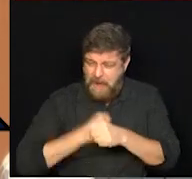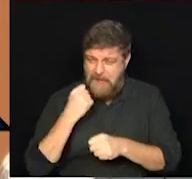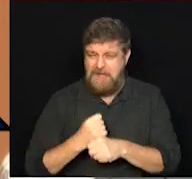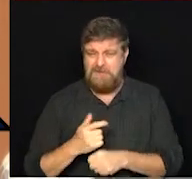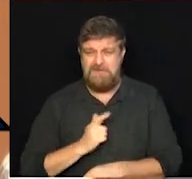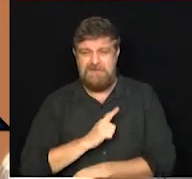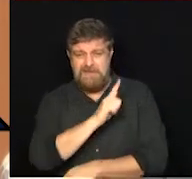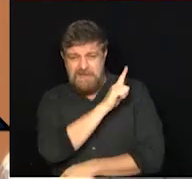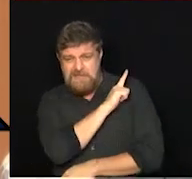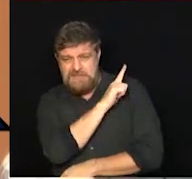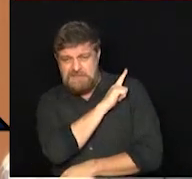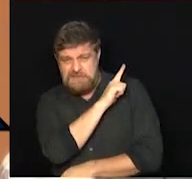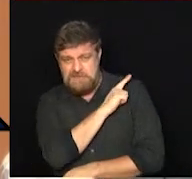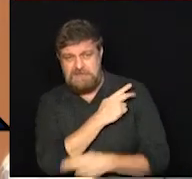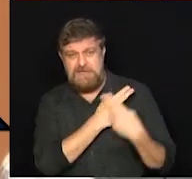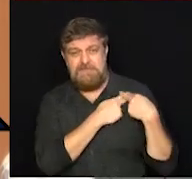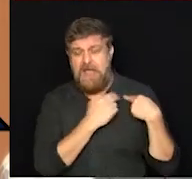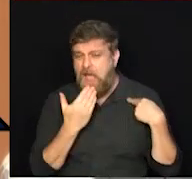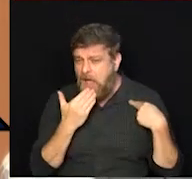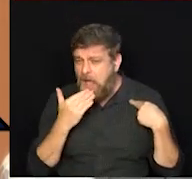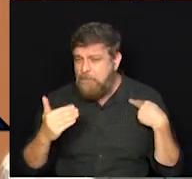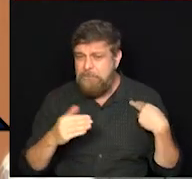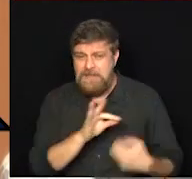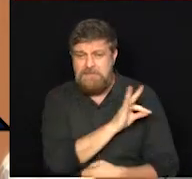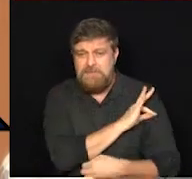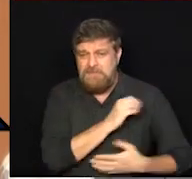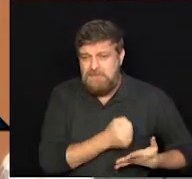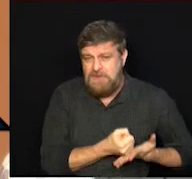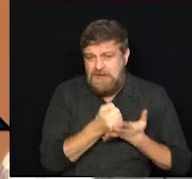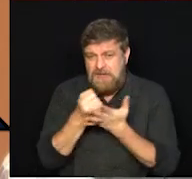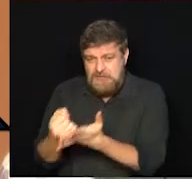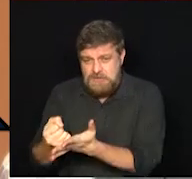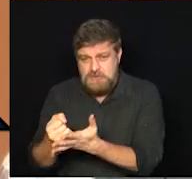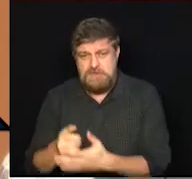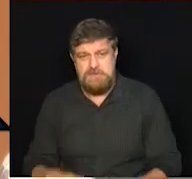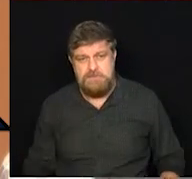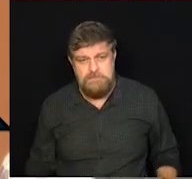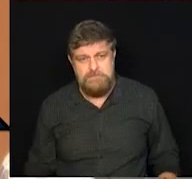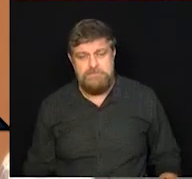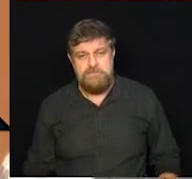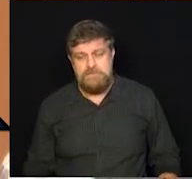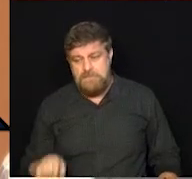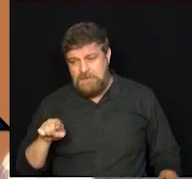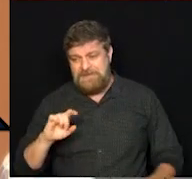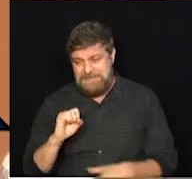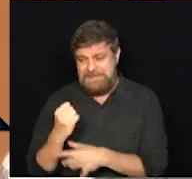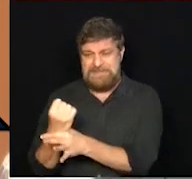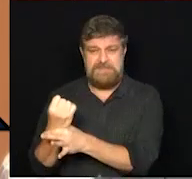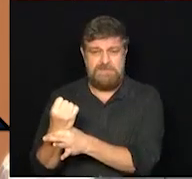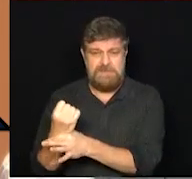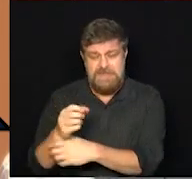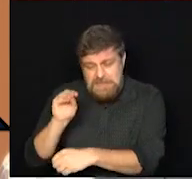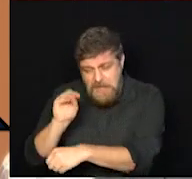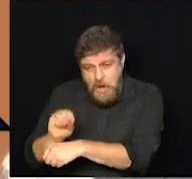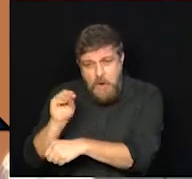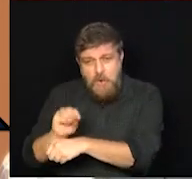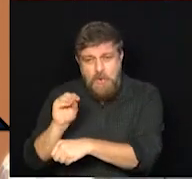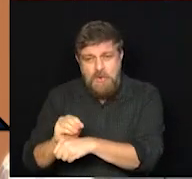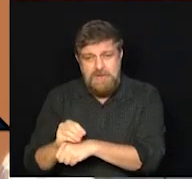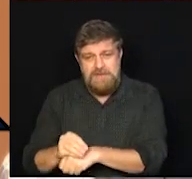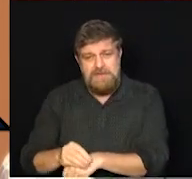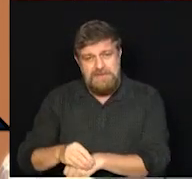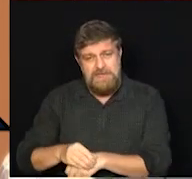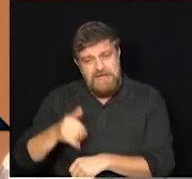a gestora no espaço pedem ajuda a Prefeitura Municipal de Campinas para a segurança patrimonial a